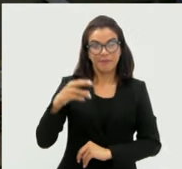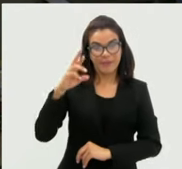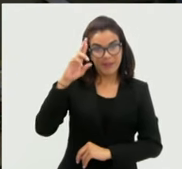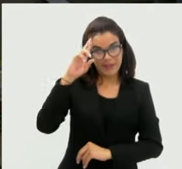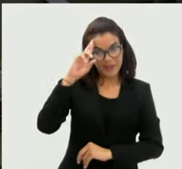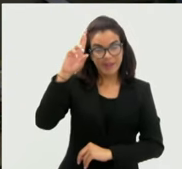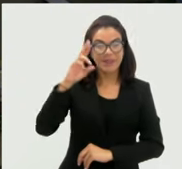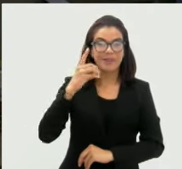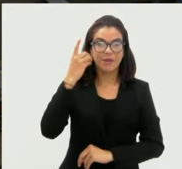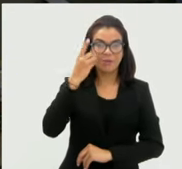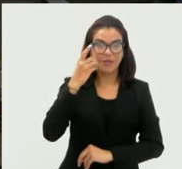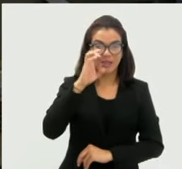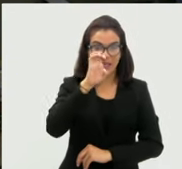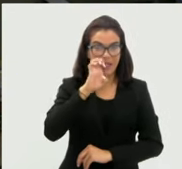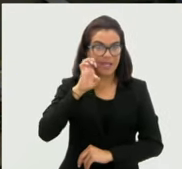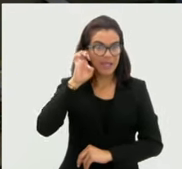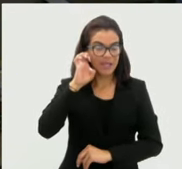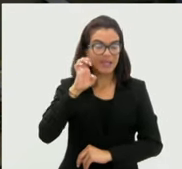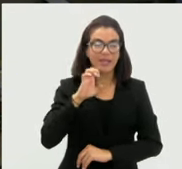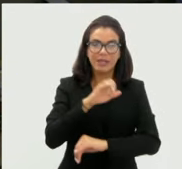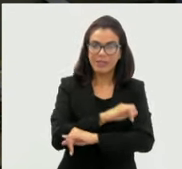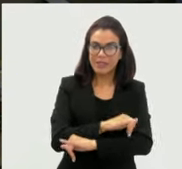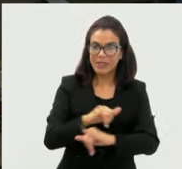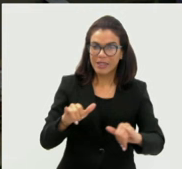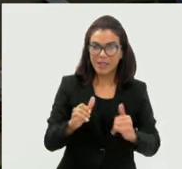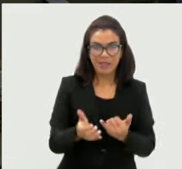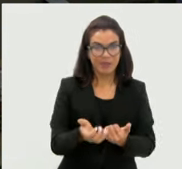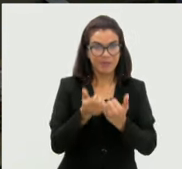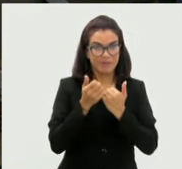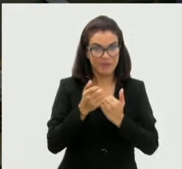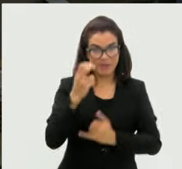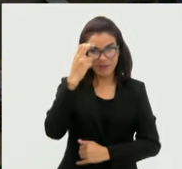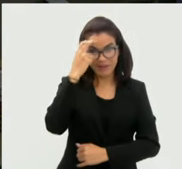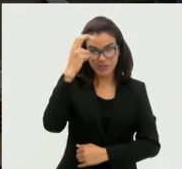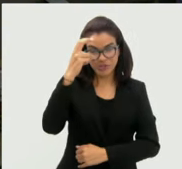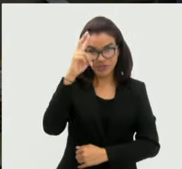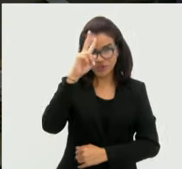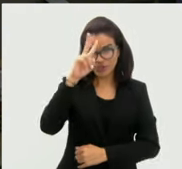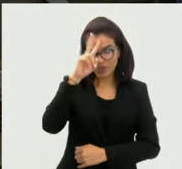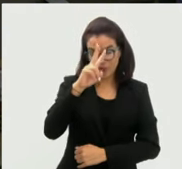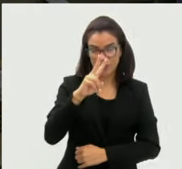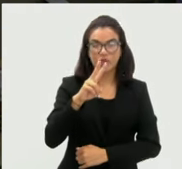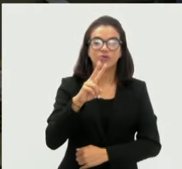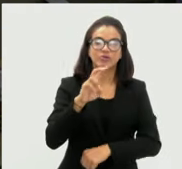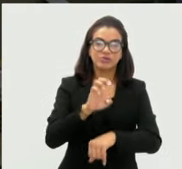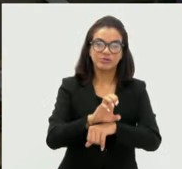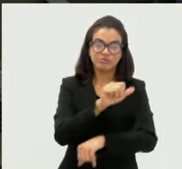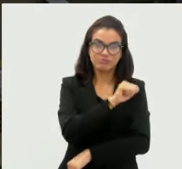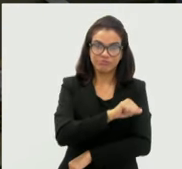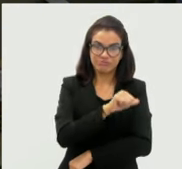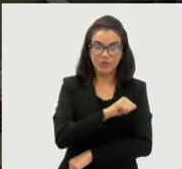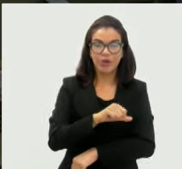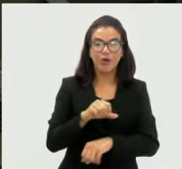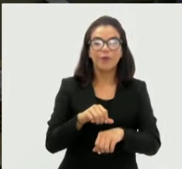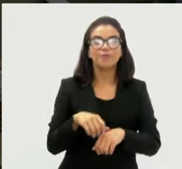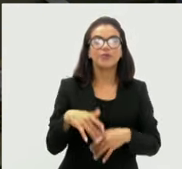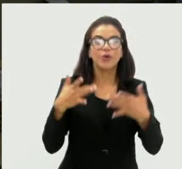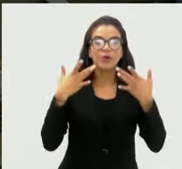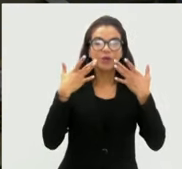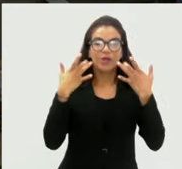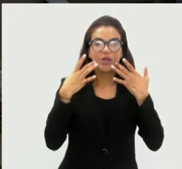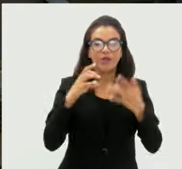Érica Takimoto, que declara como patrimônio histórico e cultural do Estado do Rio de Janeiro o Teatro Vilas